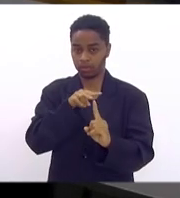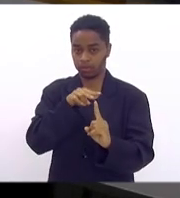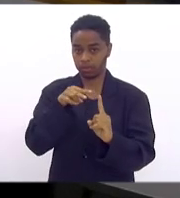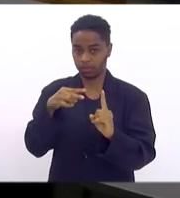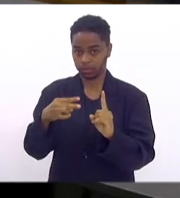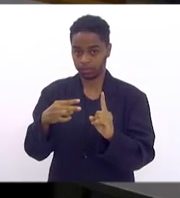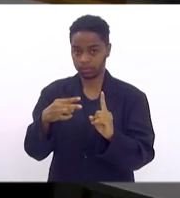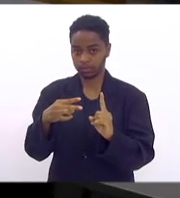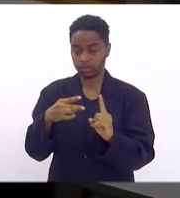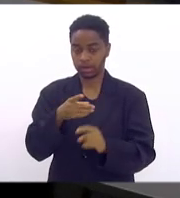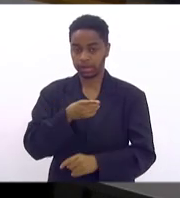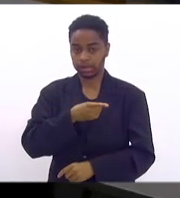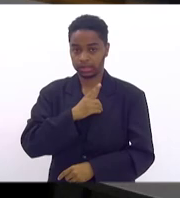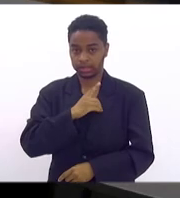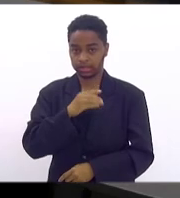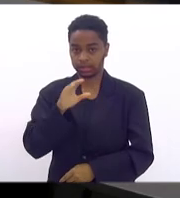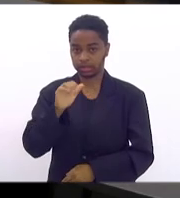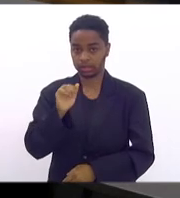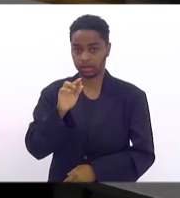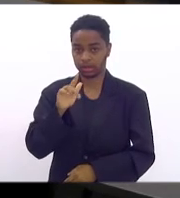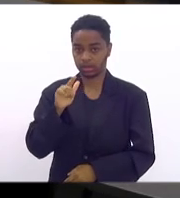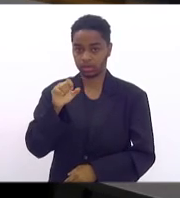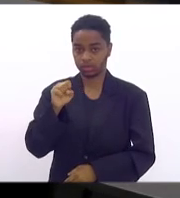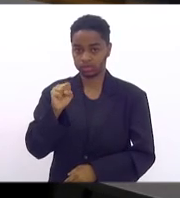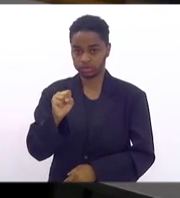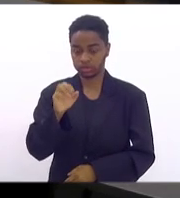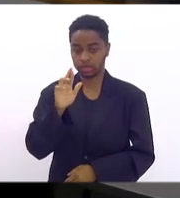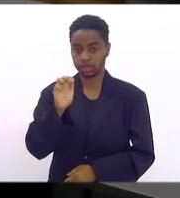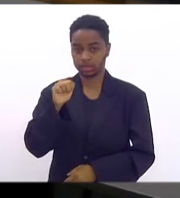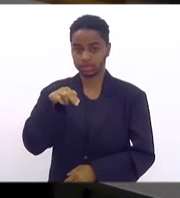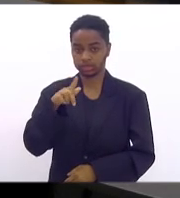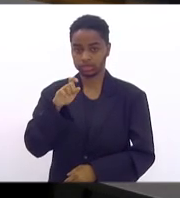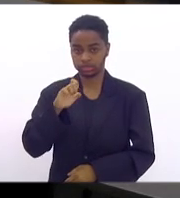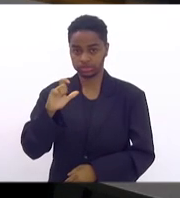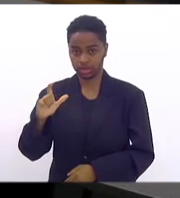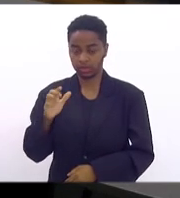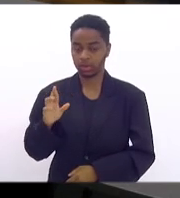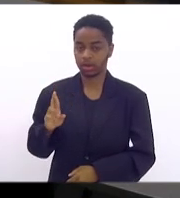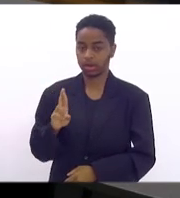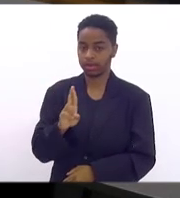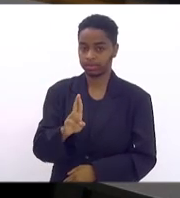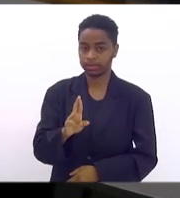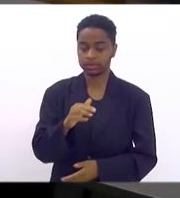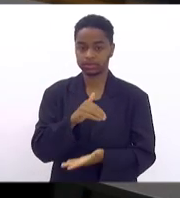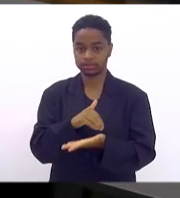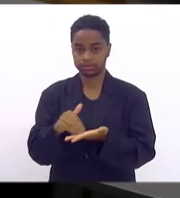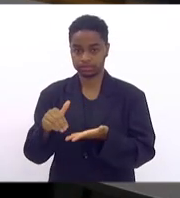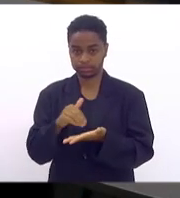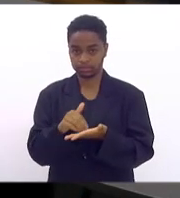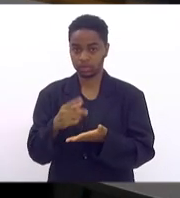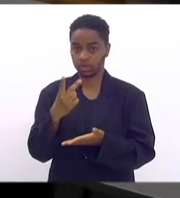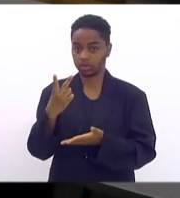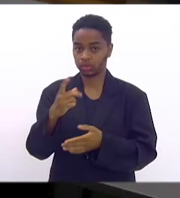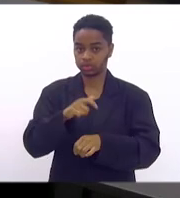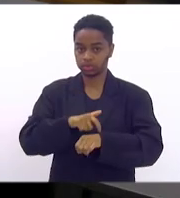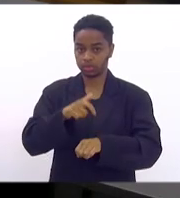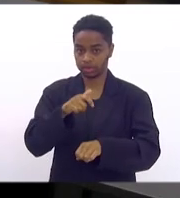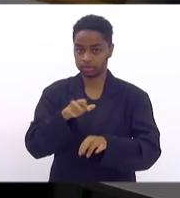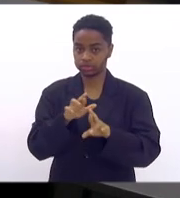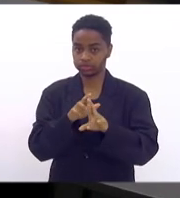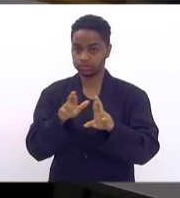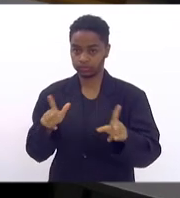o delegado Carlos Jangel, que veio representando o secretário em dois momentos